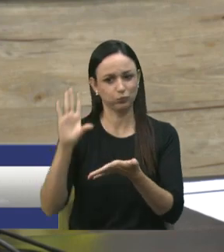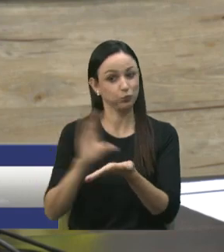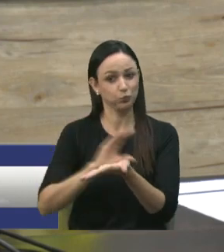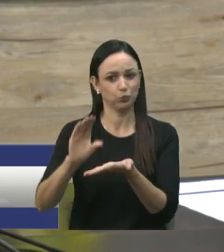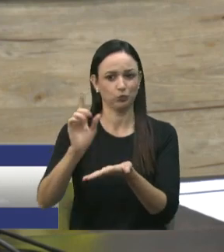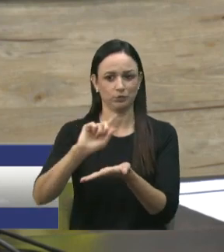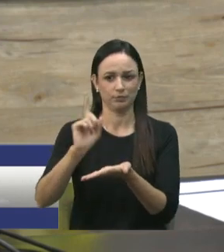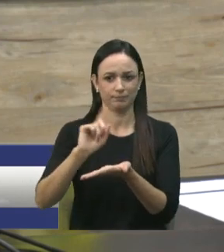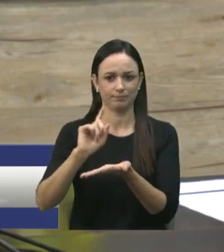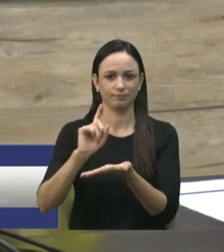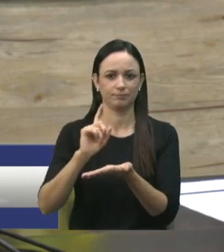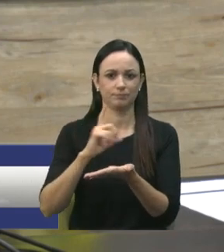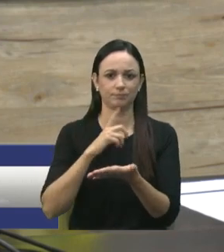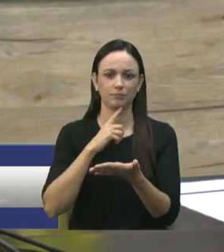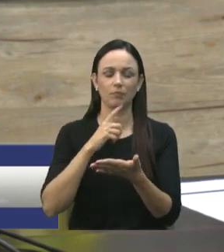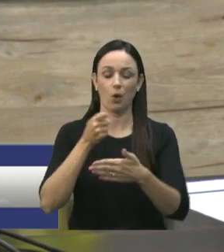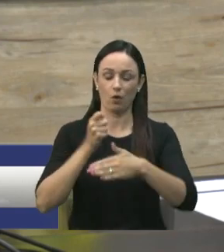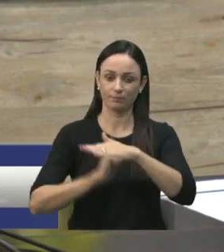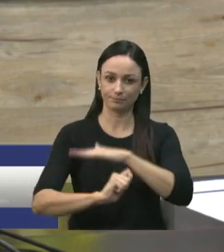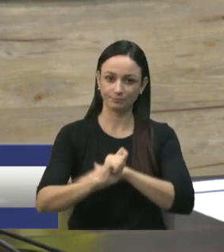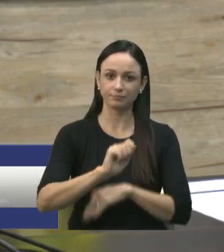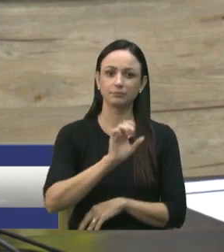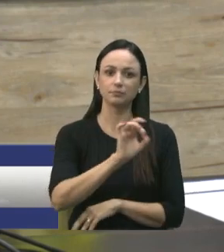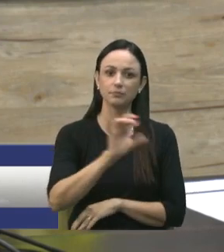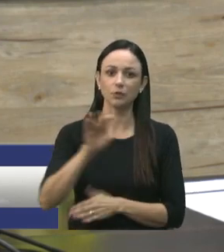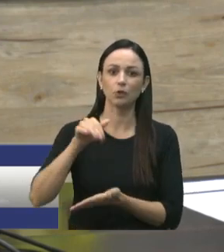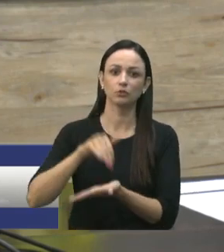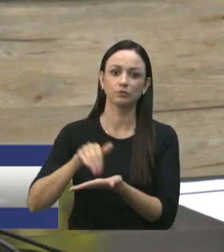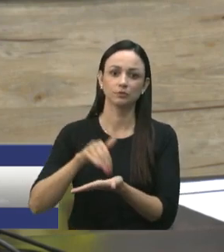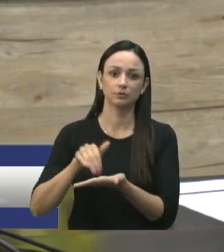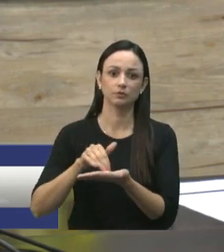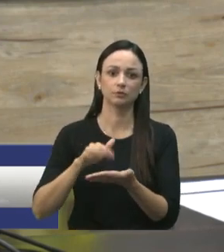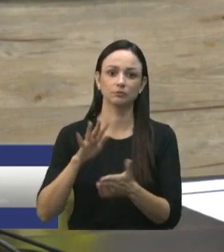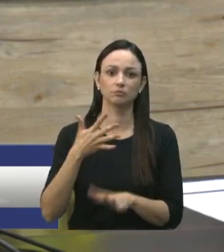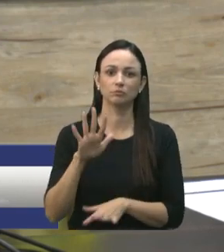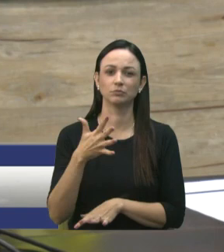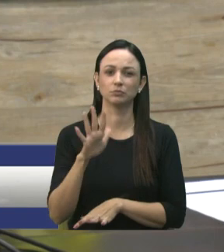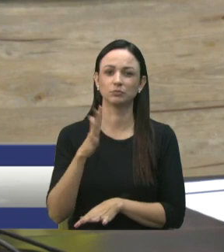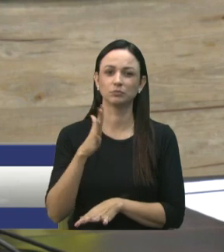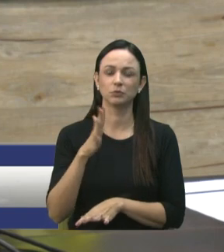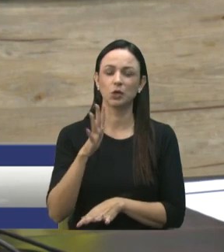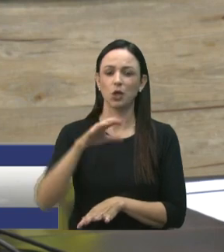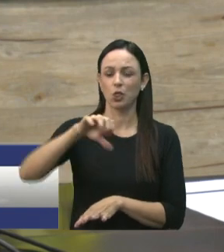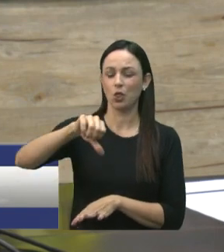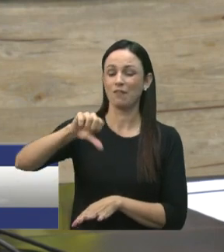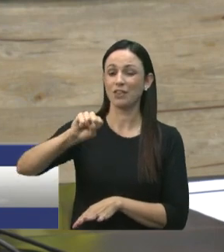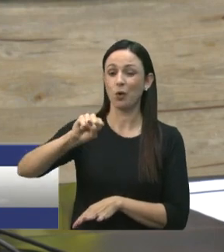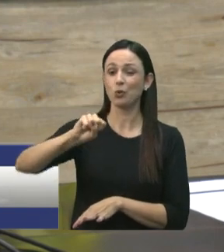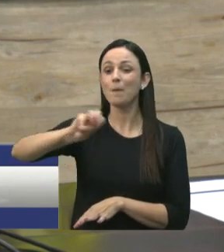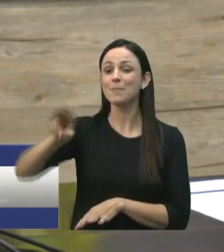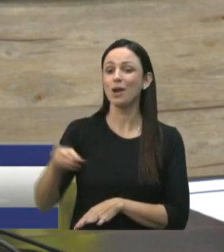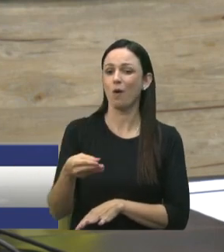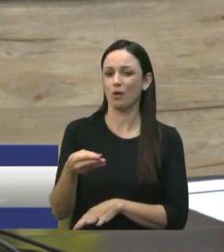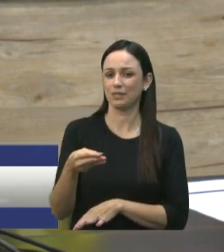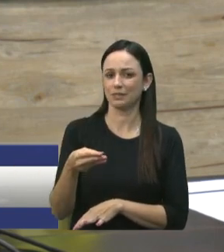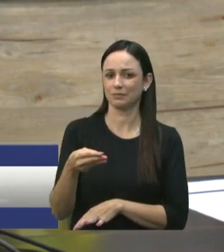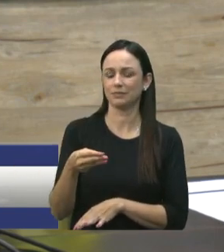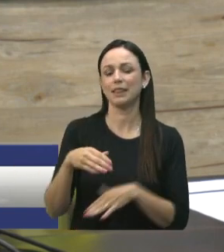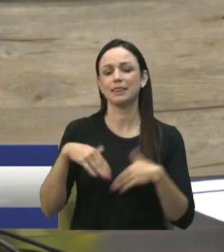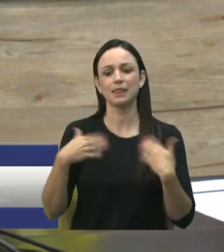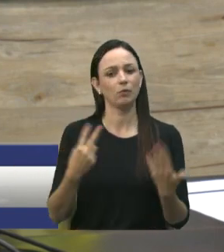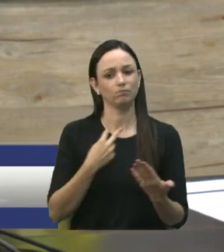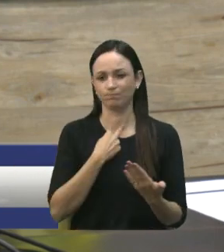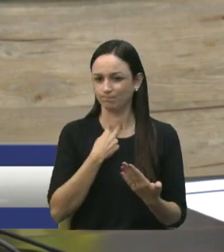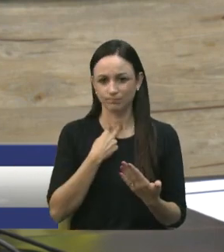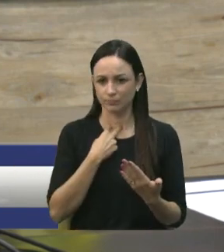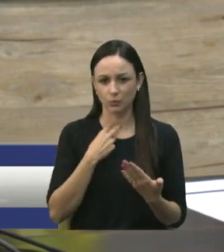falamos, a ordem de investimento para atendimento de todas as secretarias chegava próximo a 98 milhões. Nós não tínhamos todo